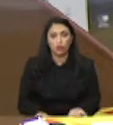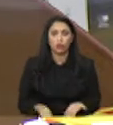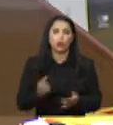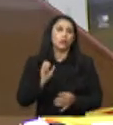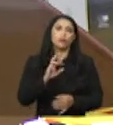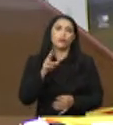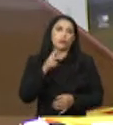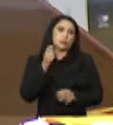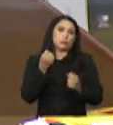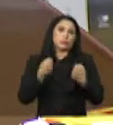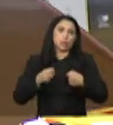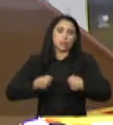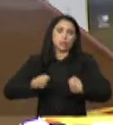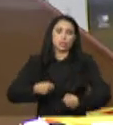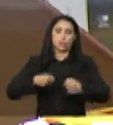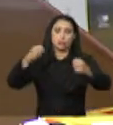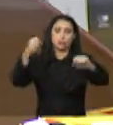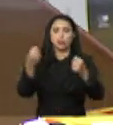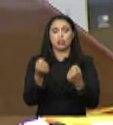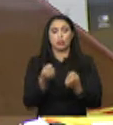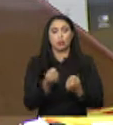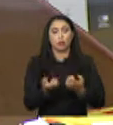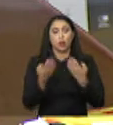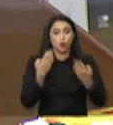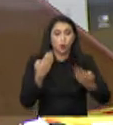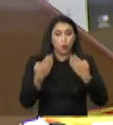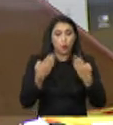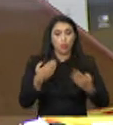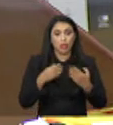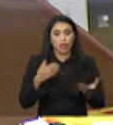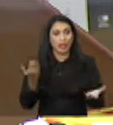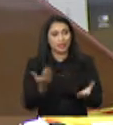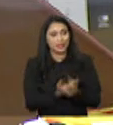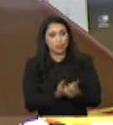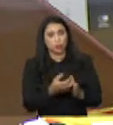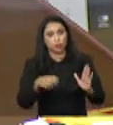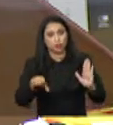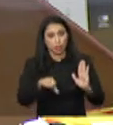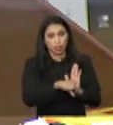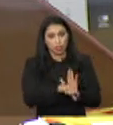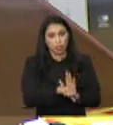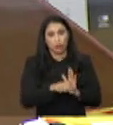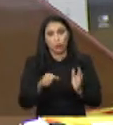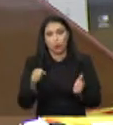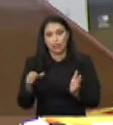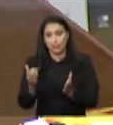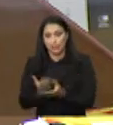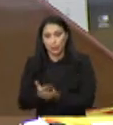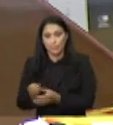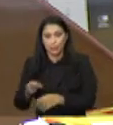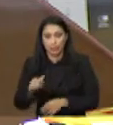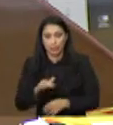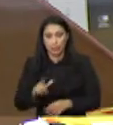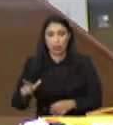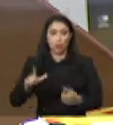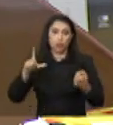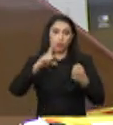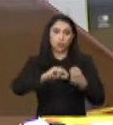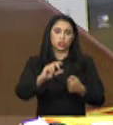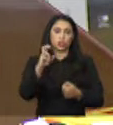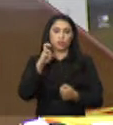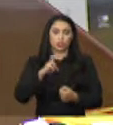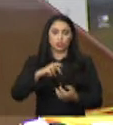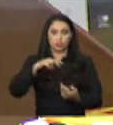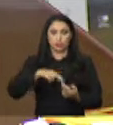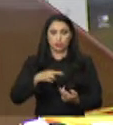quero dizer que não é preciso é que parar totalmente a ação de improbidade a uma ação penal para que o artigo 5º inciso 40 seja